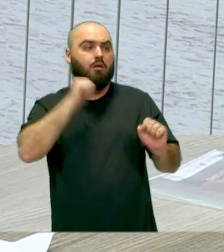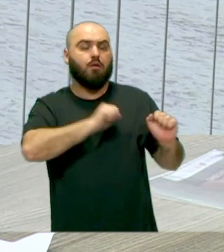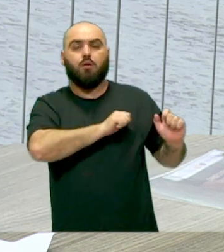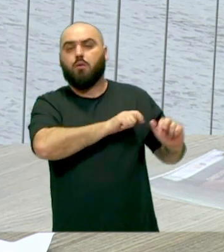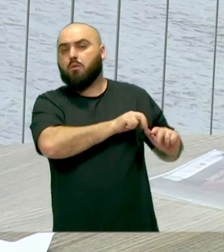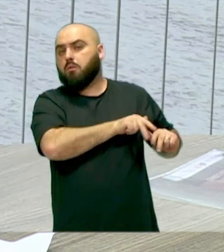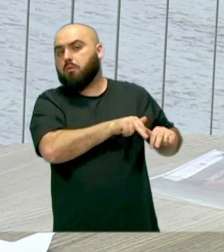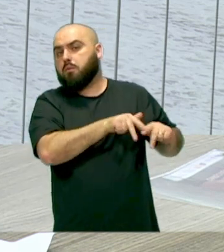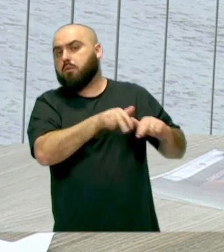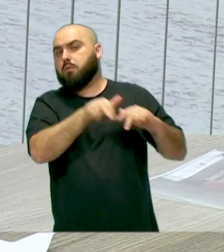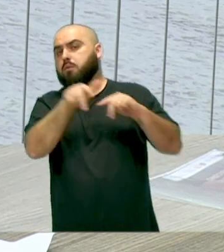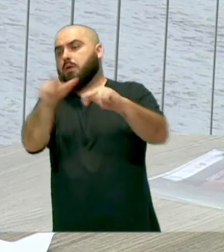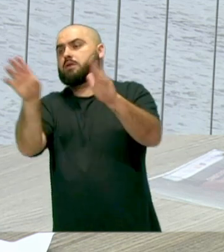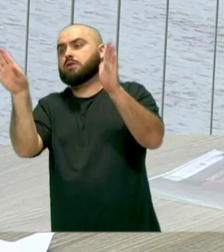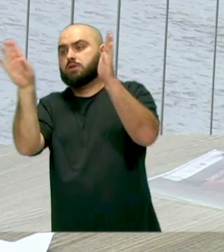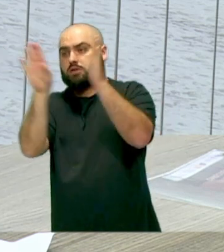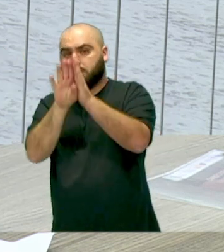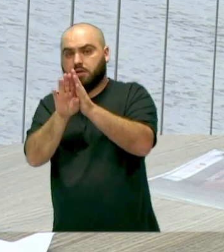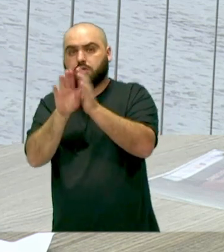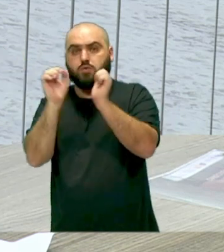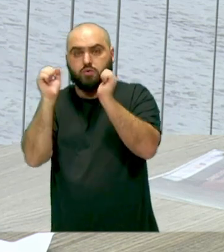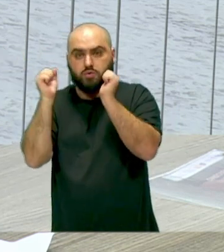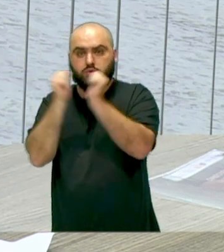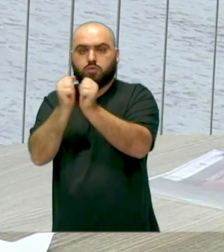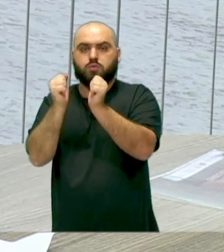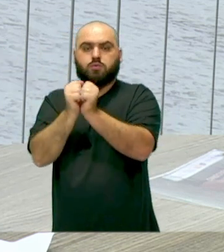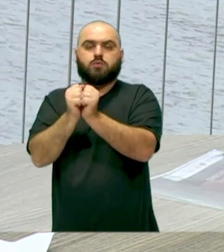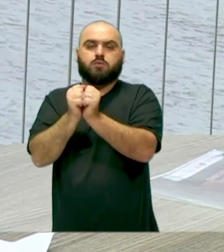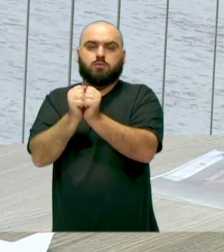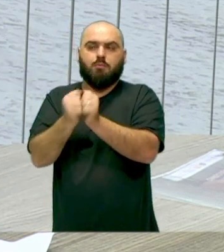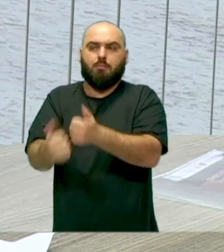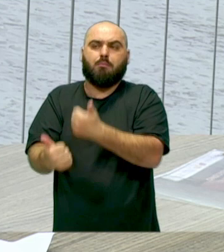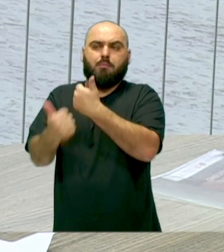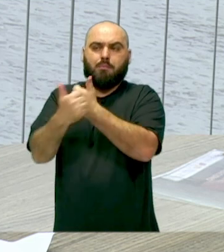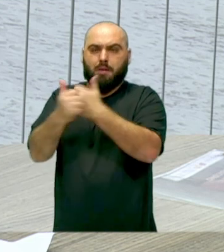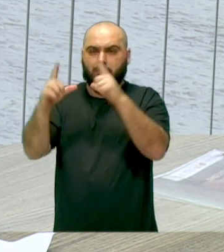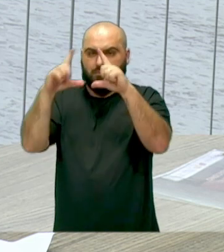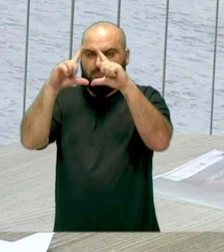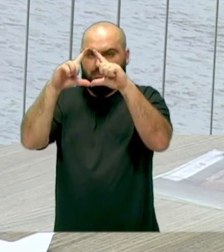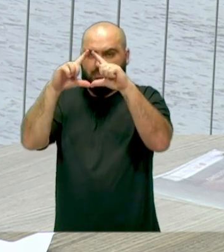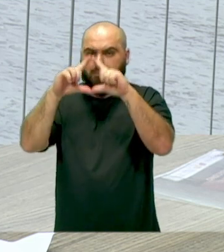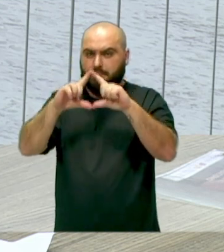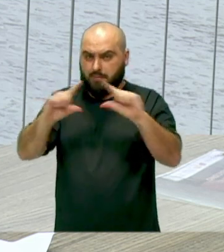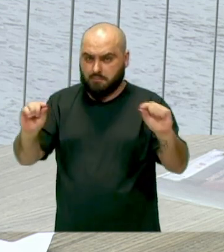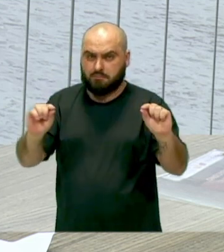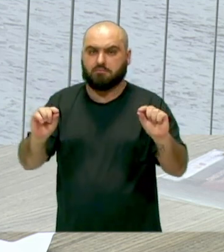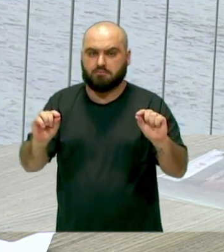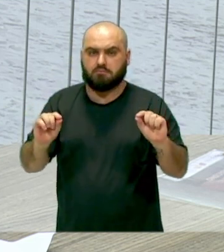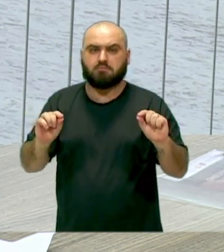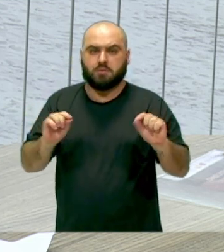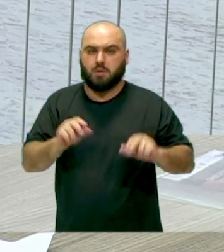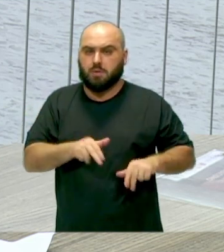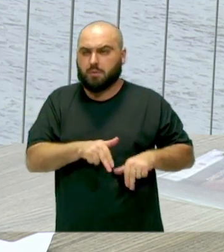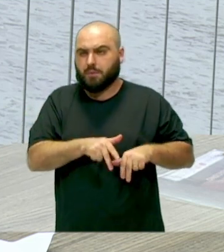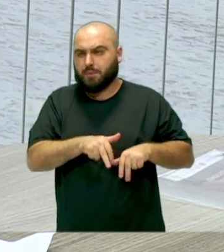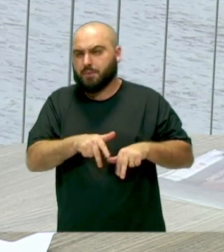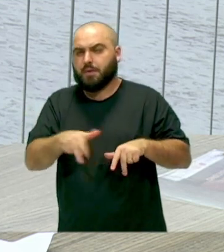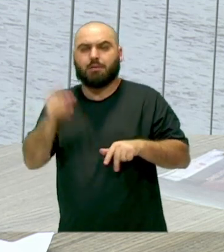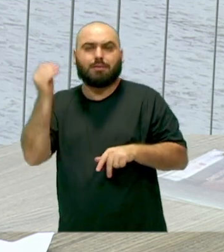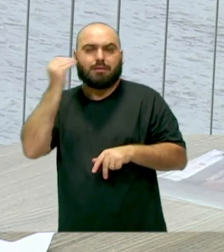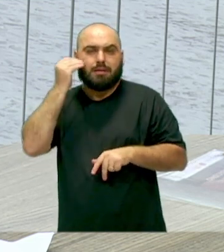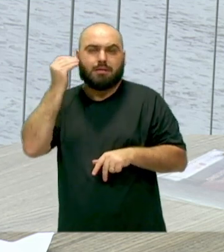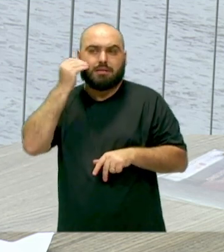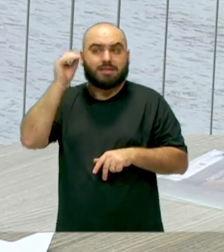caminharam, chegaram todos até ali as redondezas de Brasília, foi uma caminhada imensa, buscando